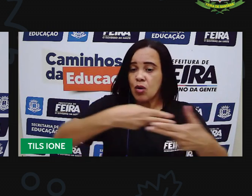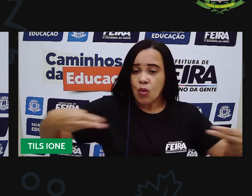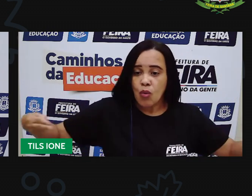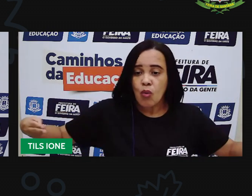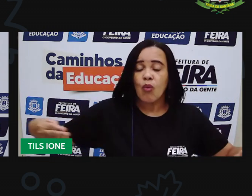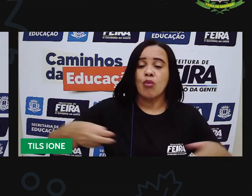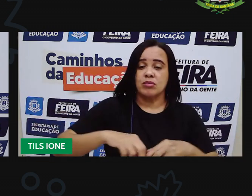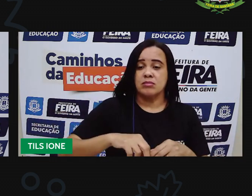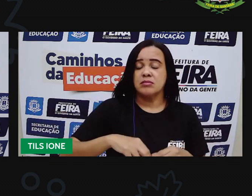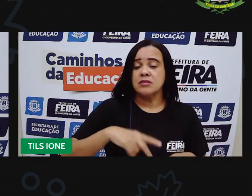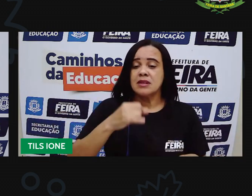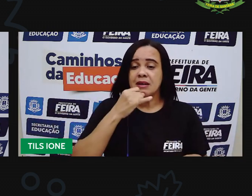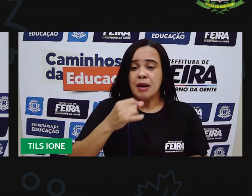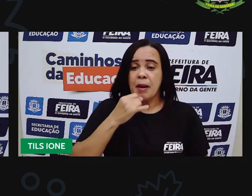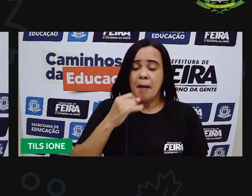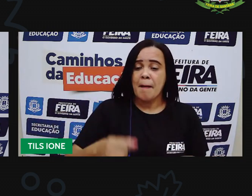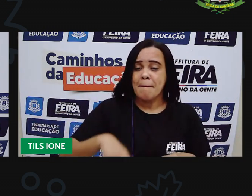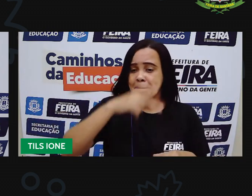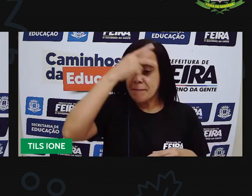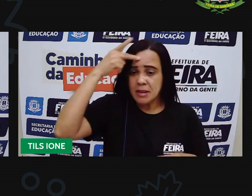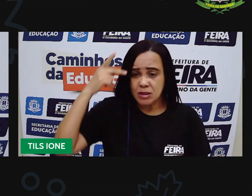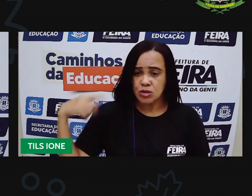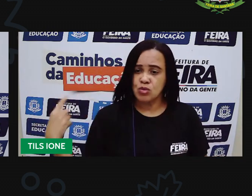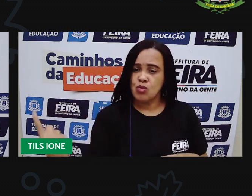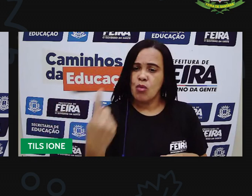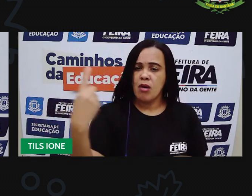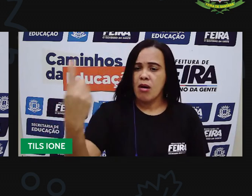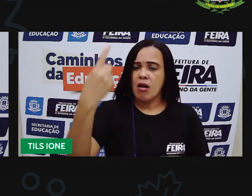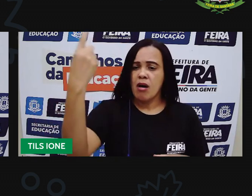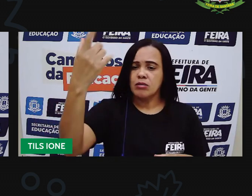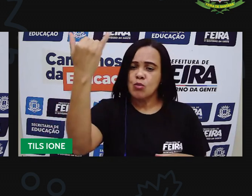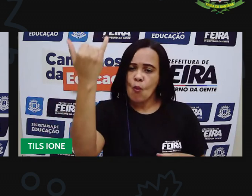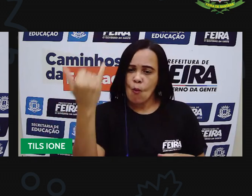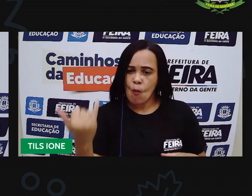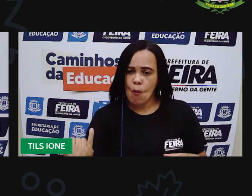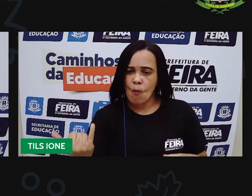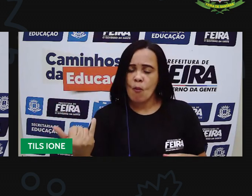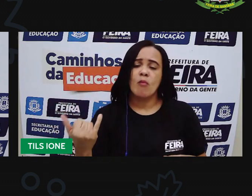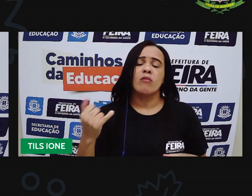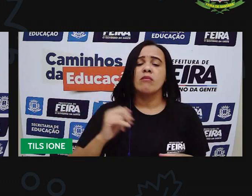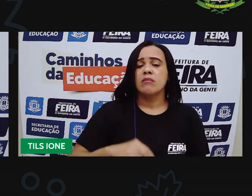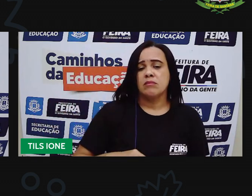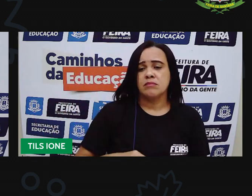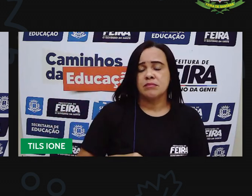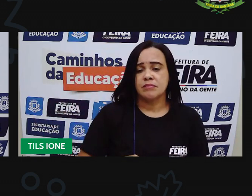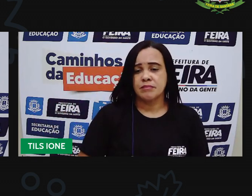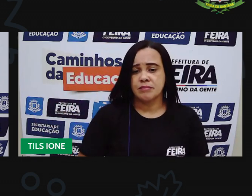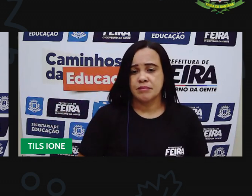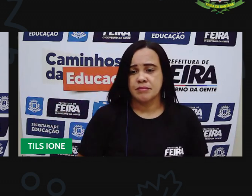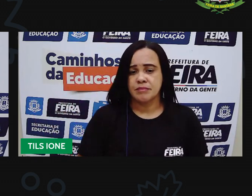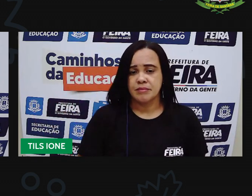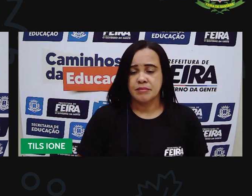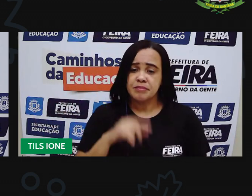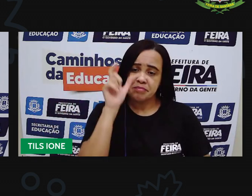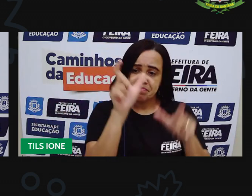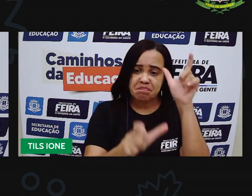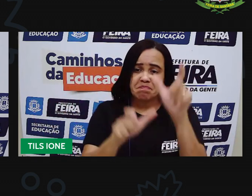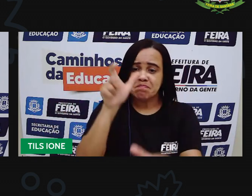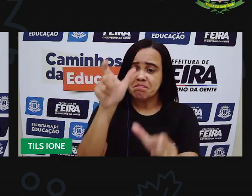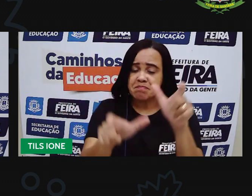que é magro, tem gente que é alto, tem gente que é adotado, né?